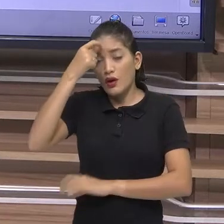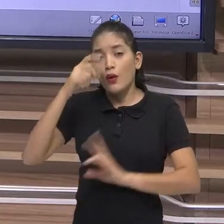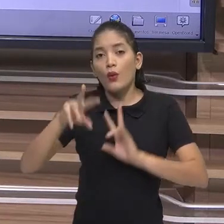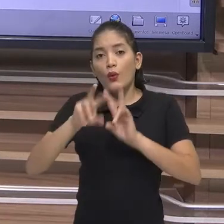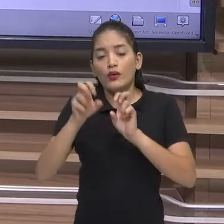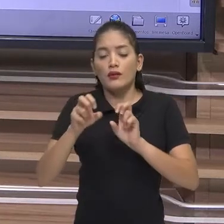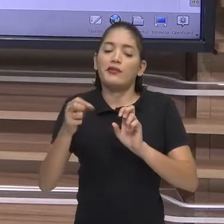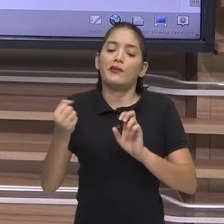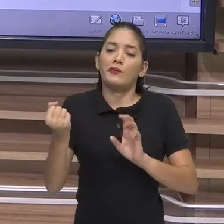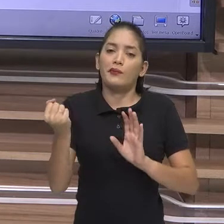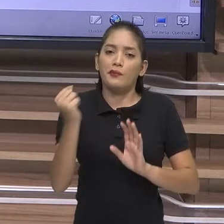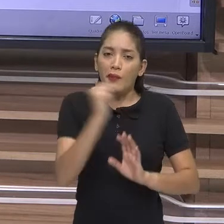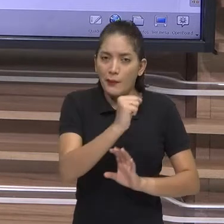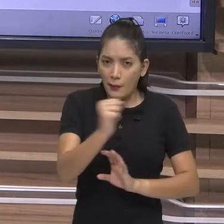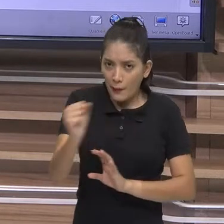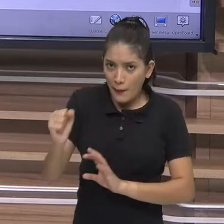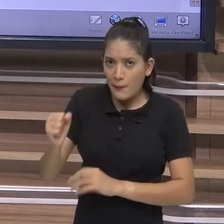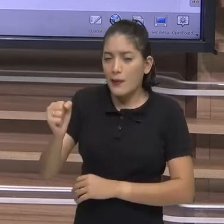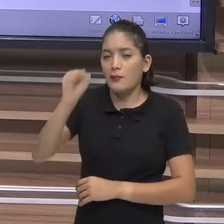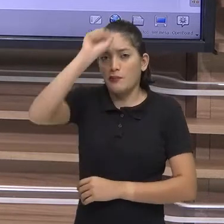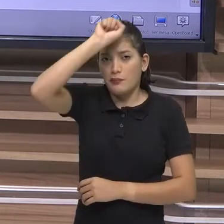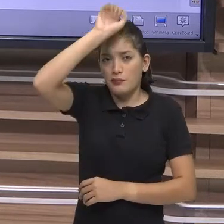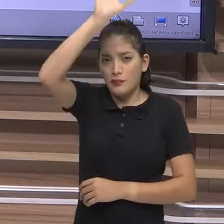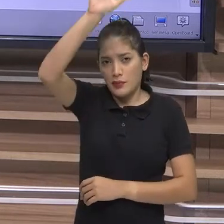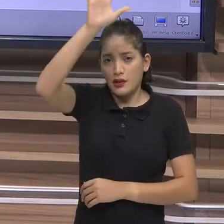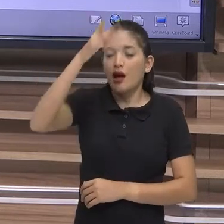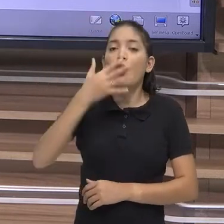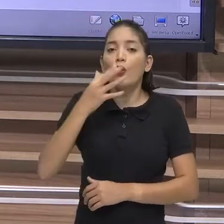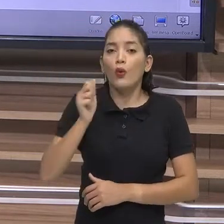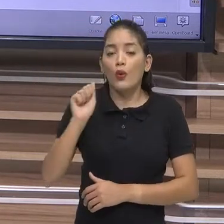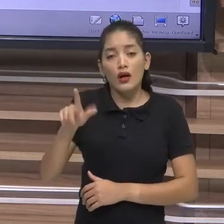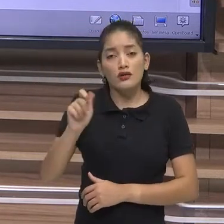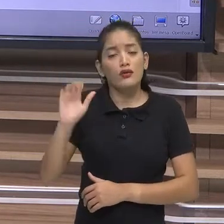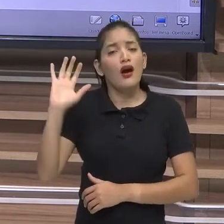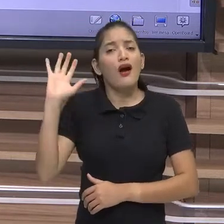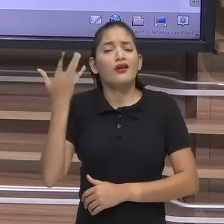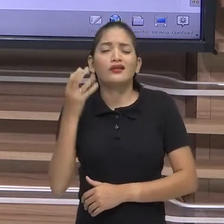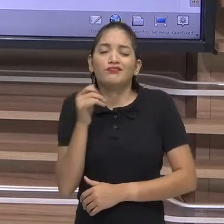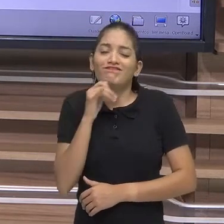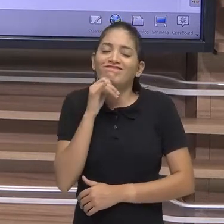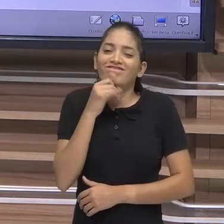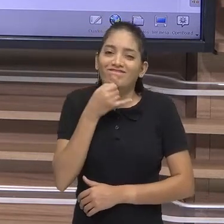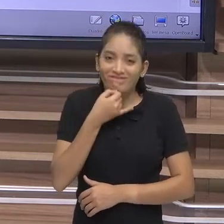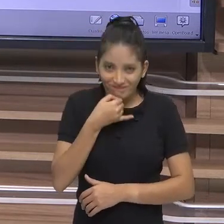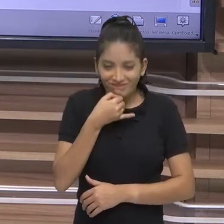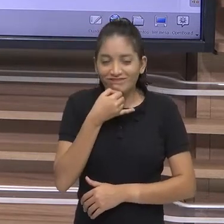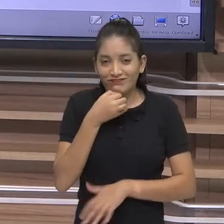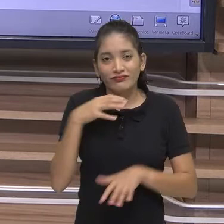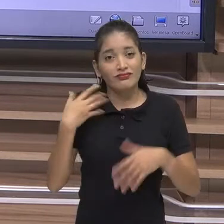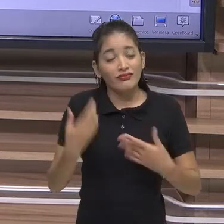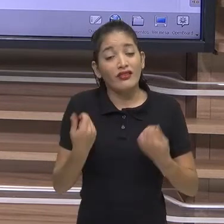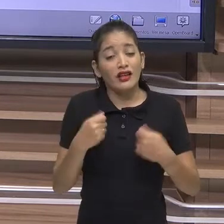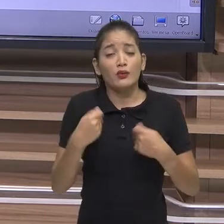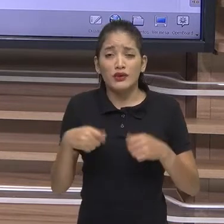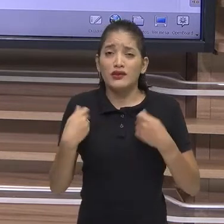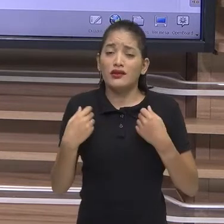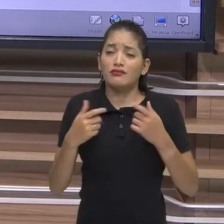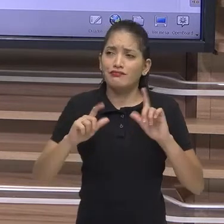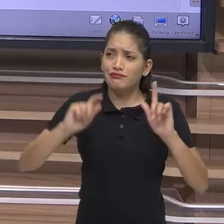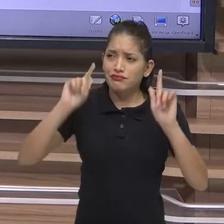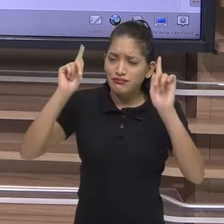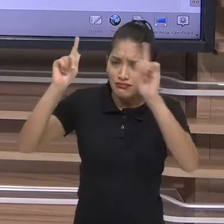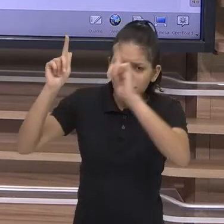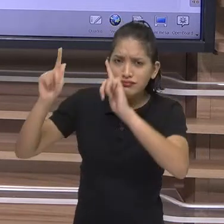à matança das baleias azuis, né, que ocorre bastante, infelizmente. Então tem que fazer campanhas mesmo